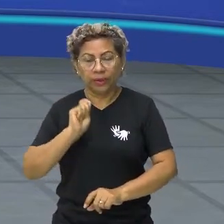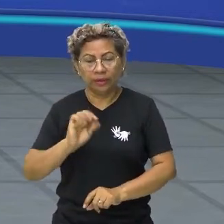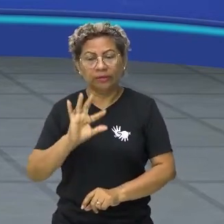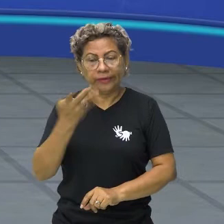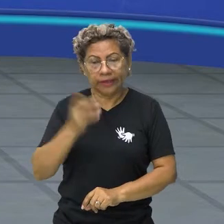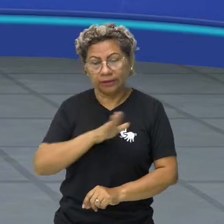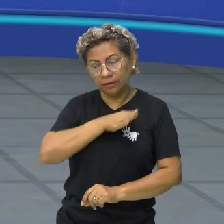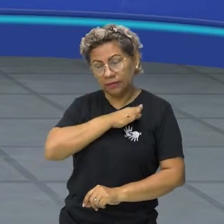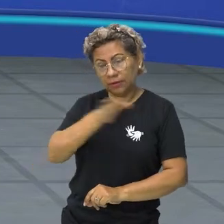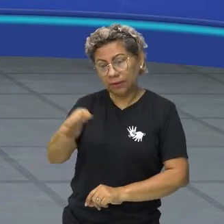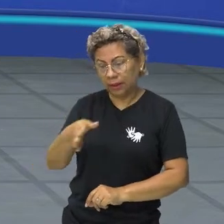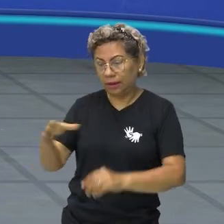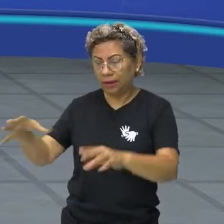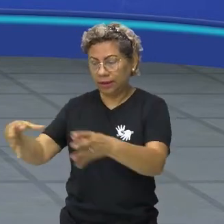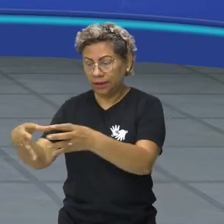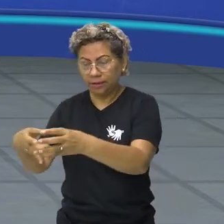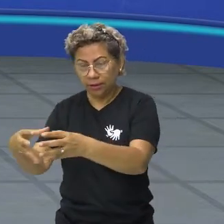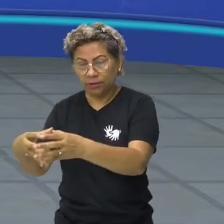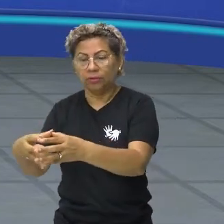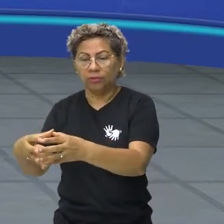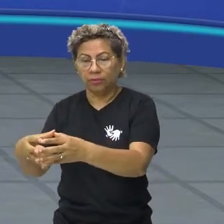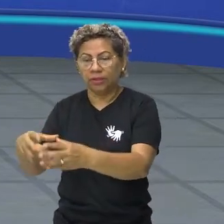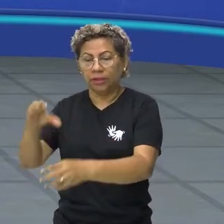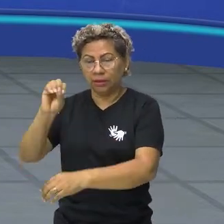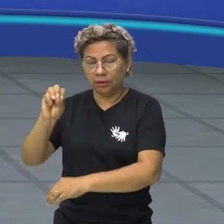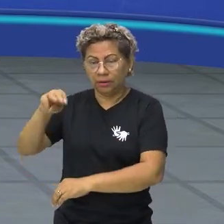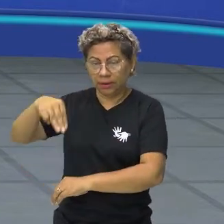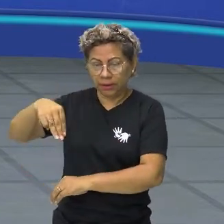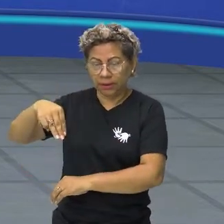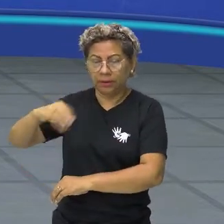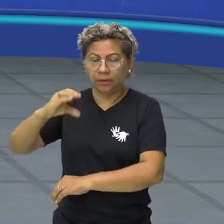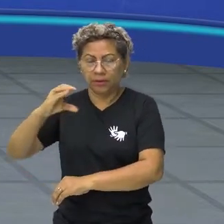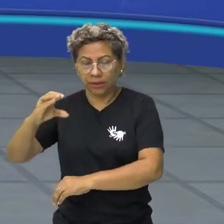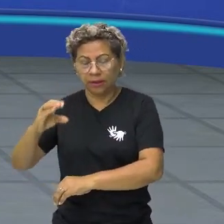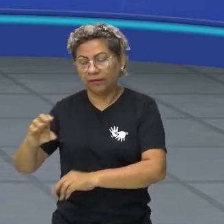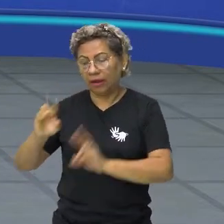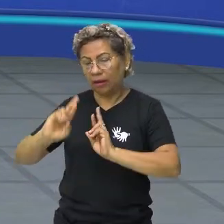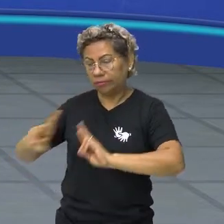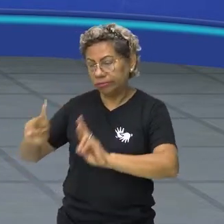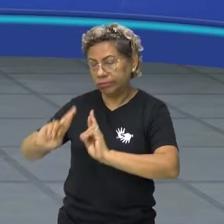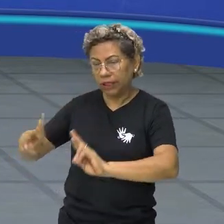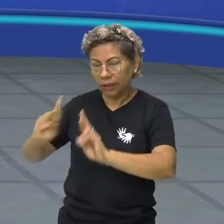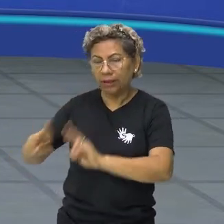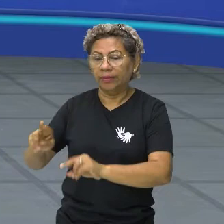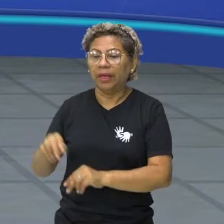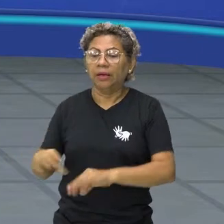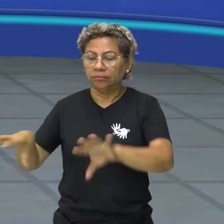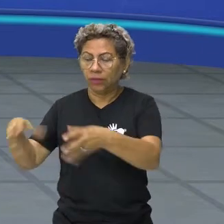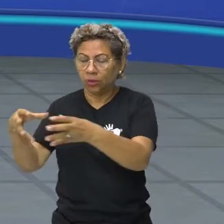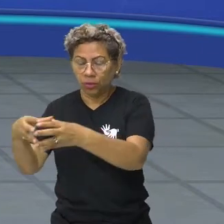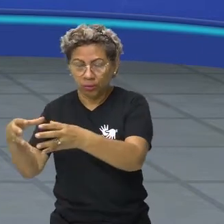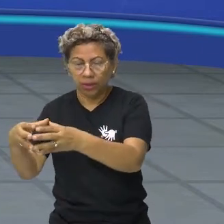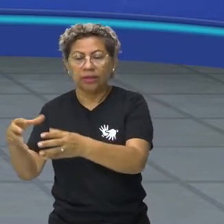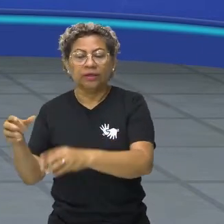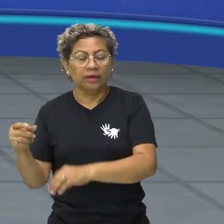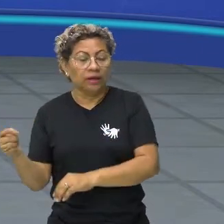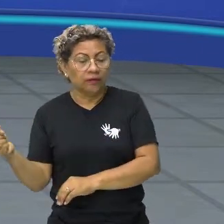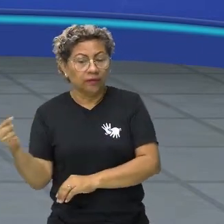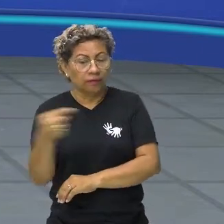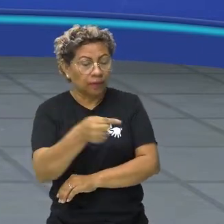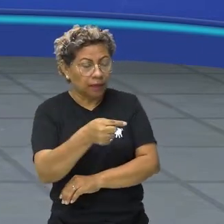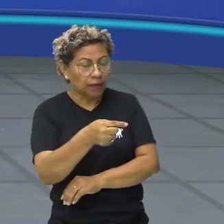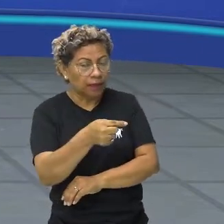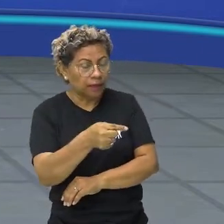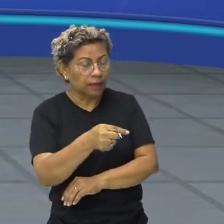quem? A OMC, para ter esse desenvolvimento, para conversarem melhor. É como se fosse uma organização como